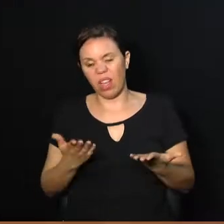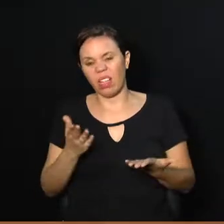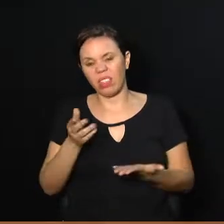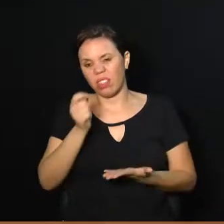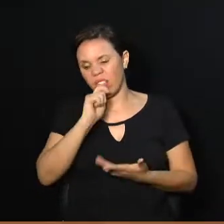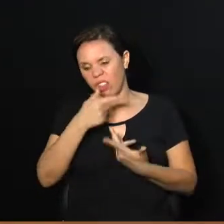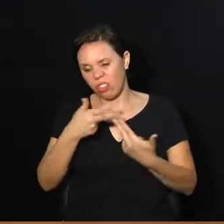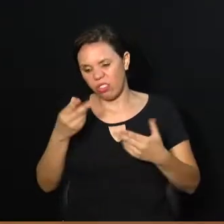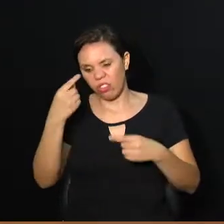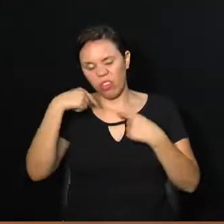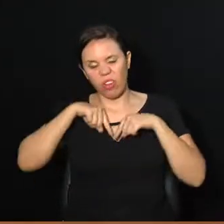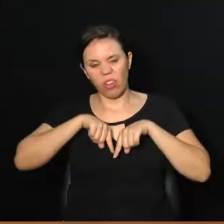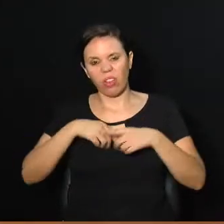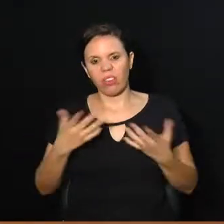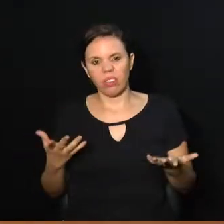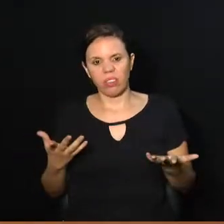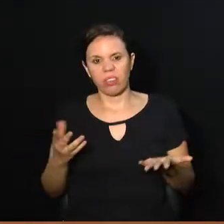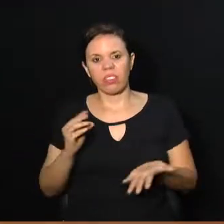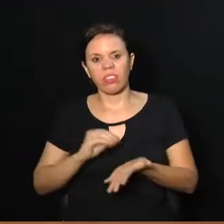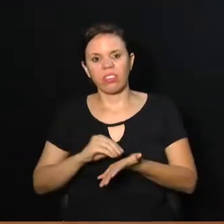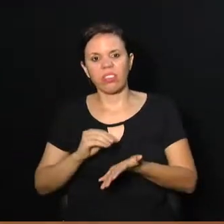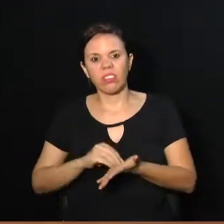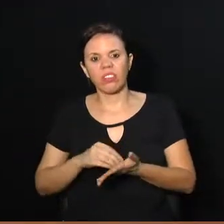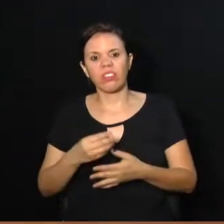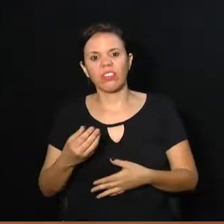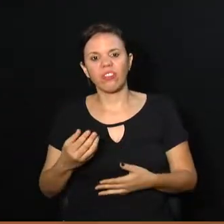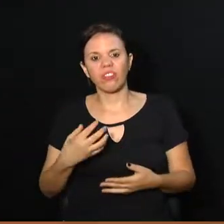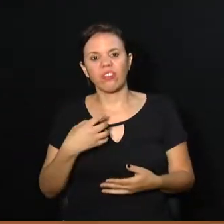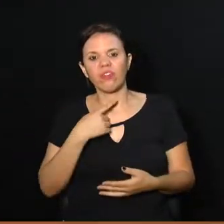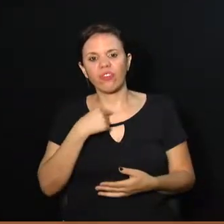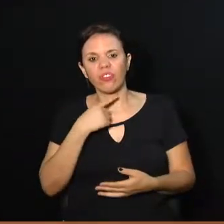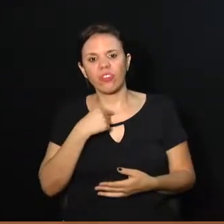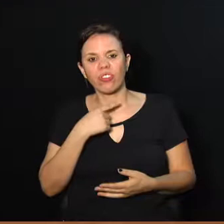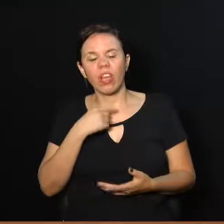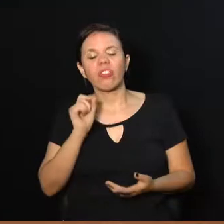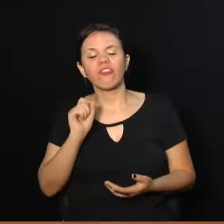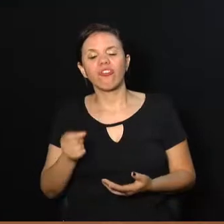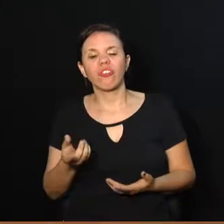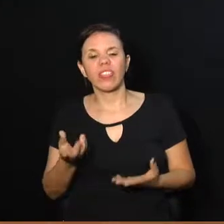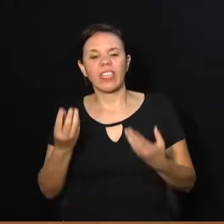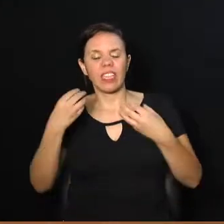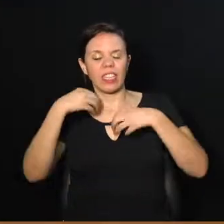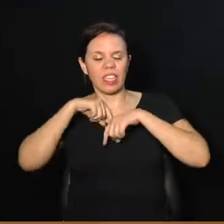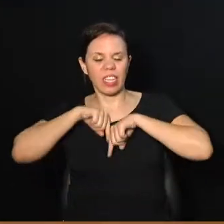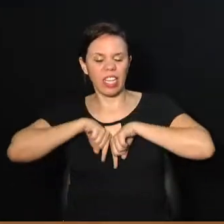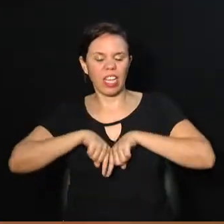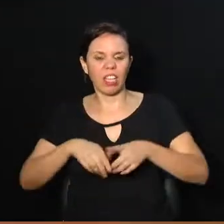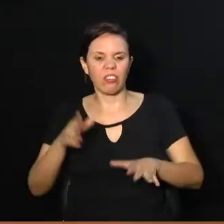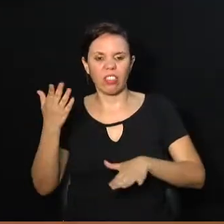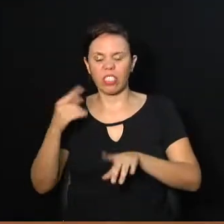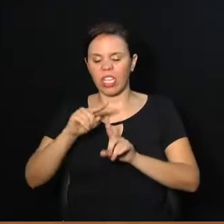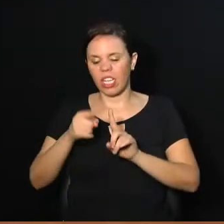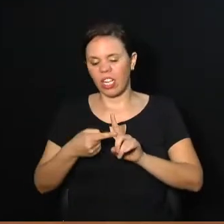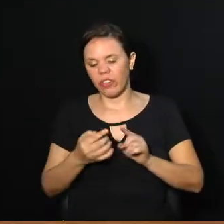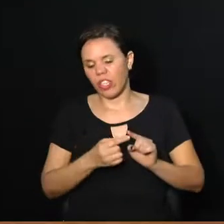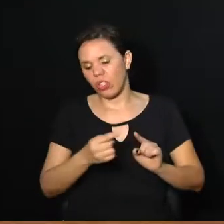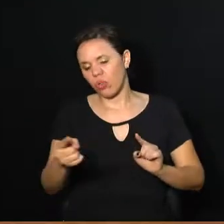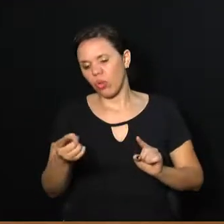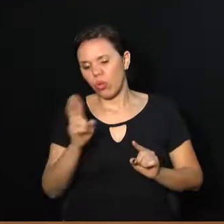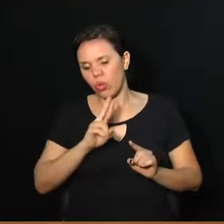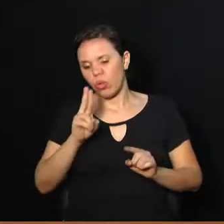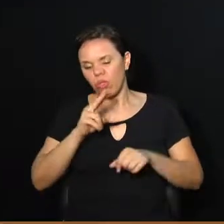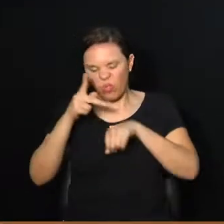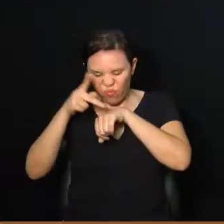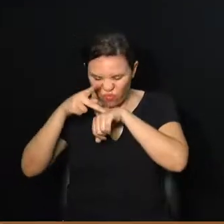sentindo a ausência da droga, né, no organismo, porque durante a gravidez toda elas utilizaram da droga. E às vezes